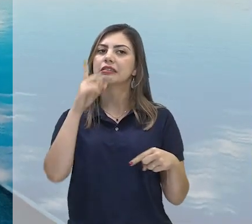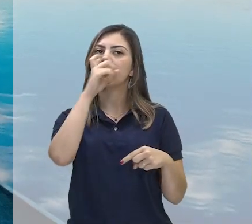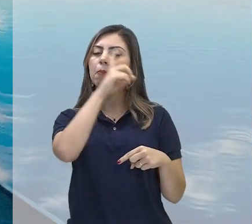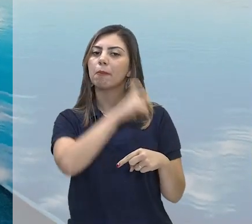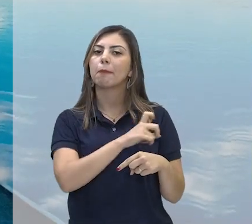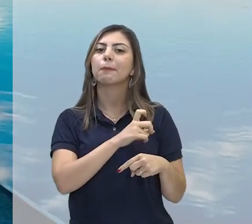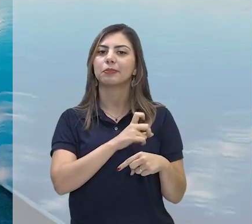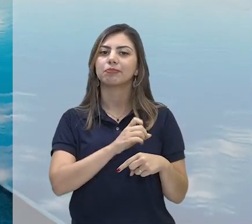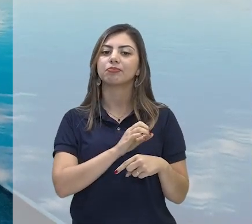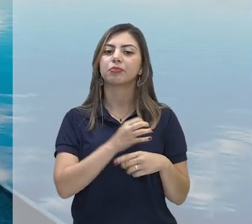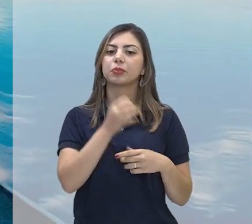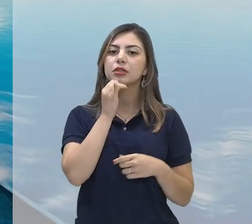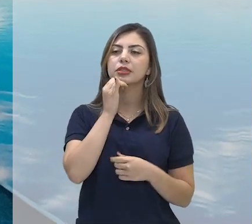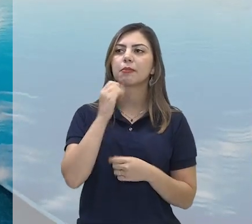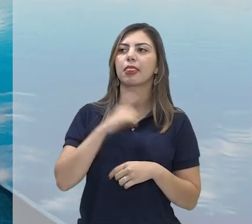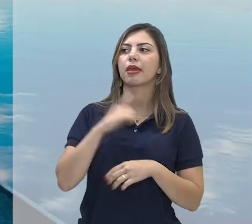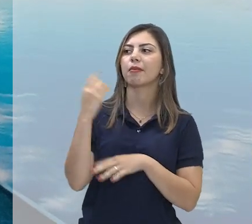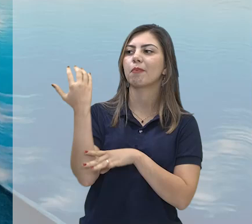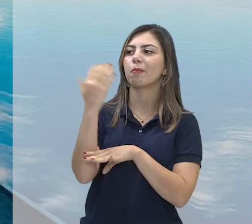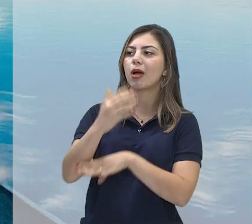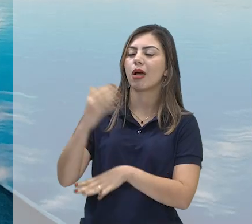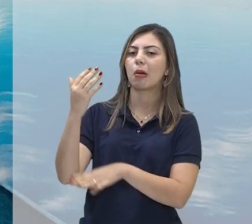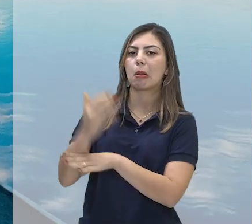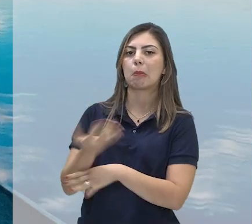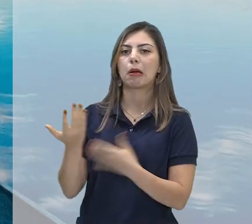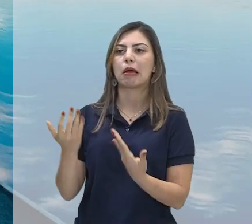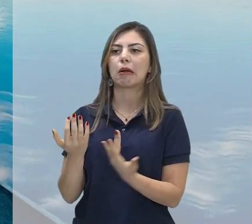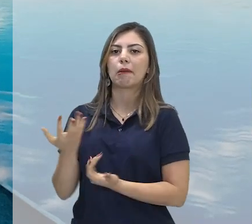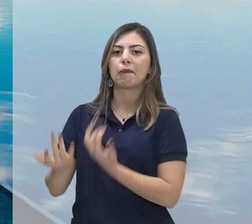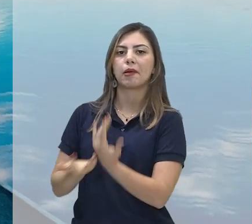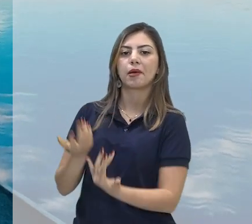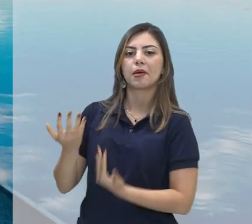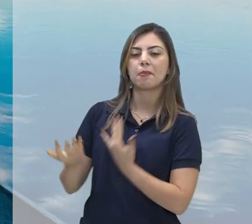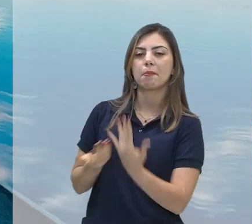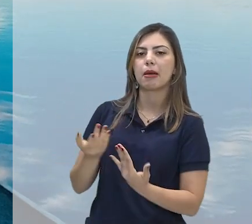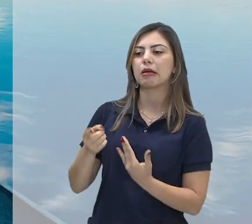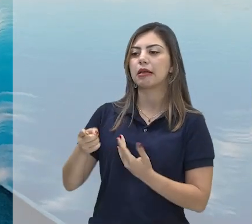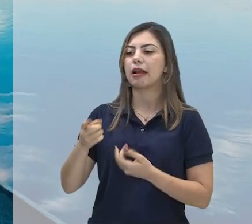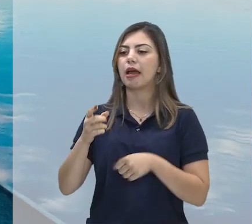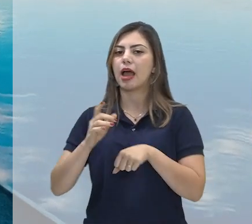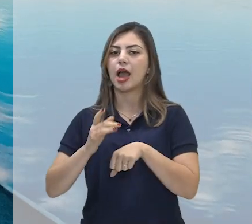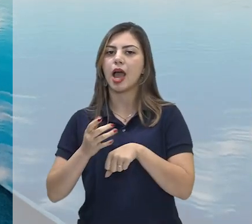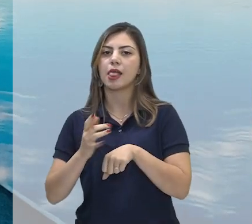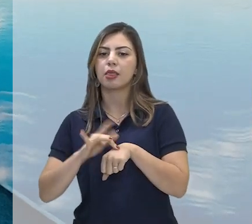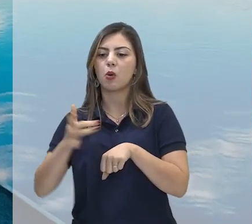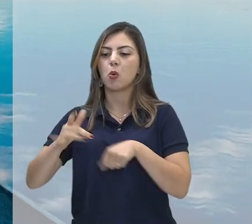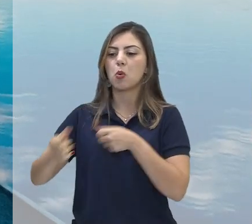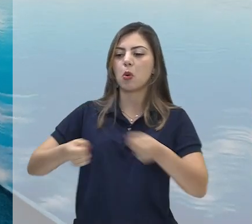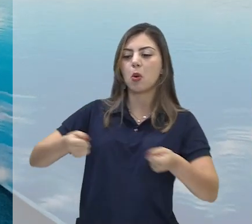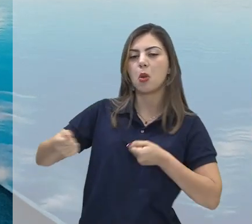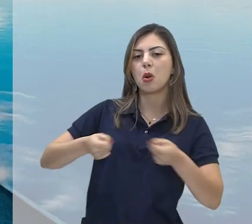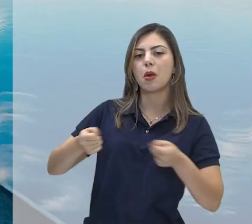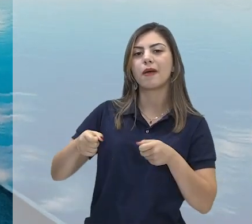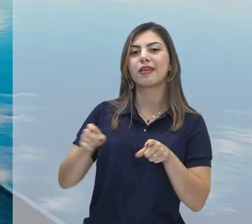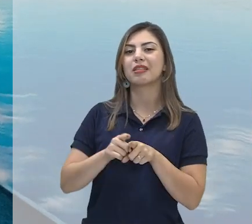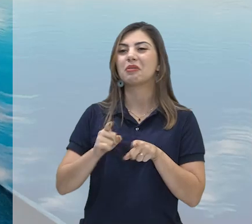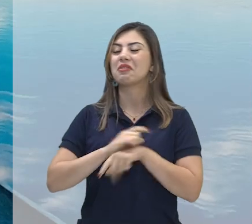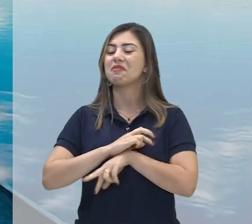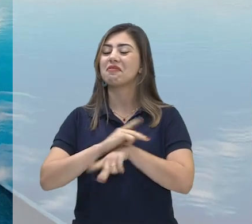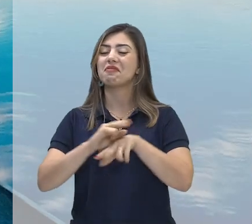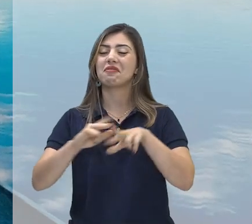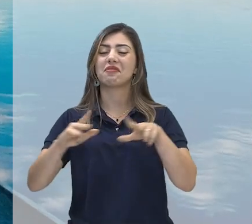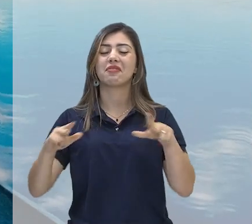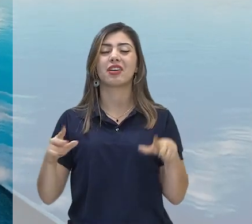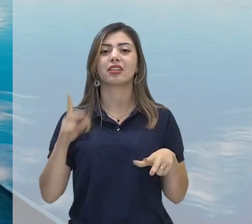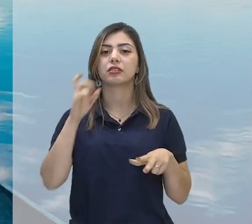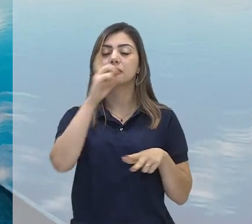como desmatamento, queimadas, garimpagem, o agropastoreio e ainda a biopirataria. Cada vez mais